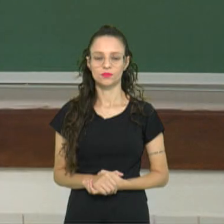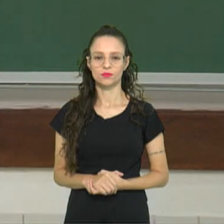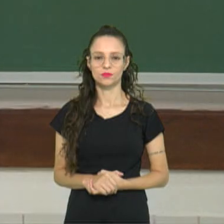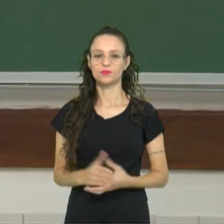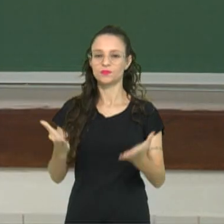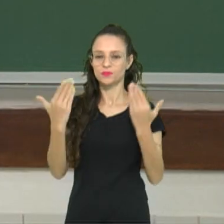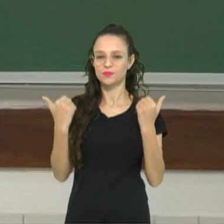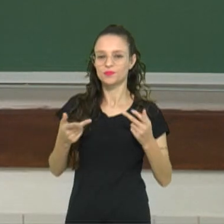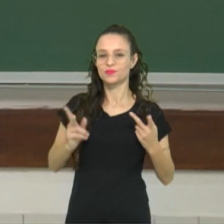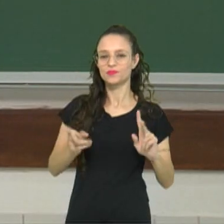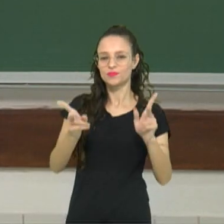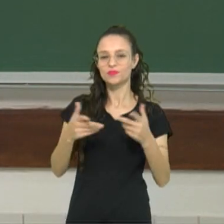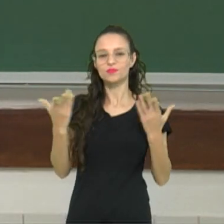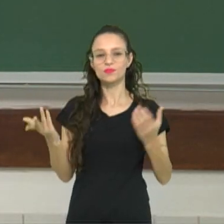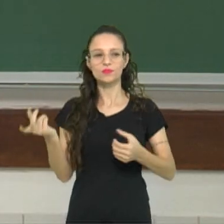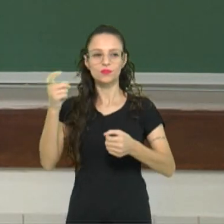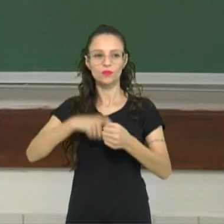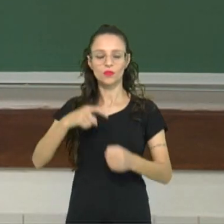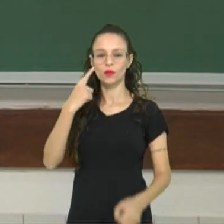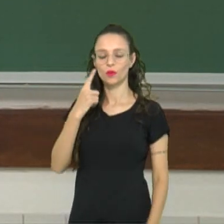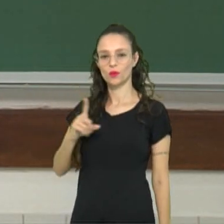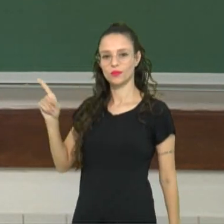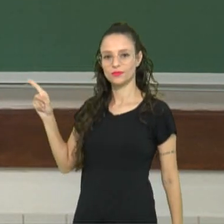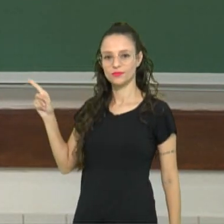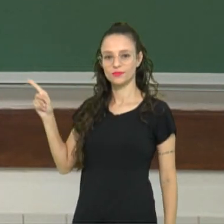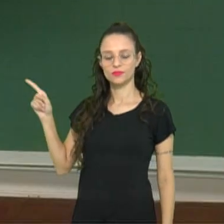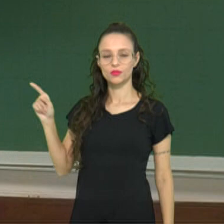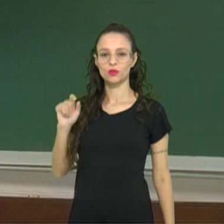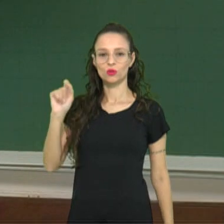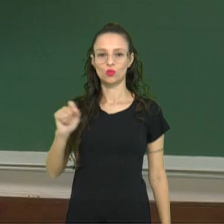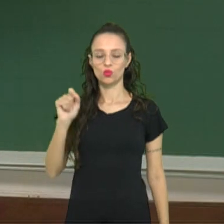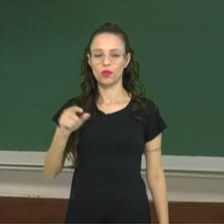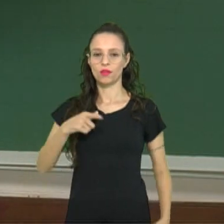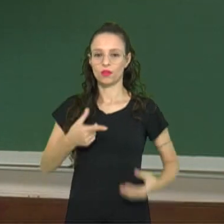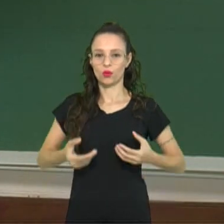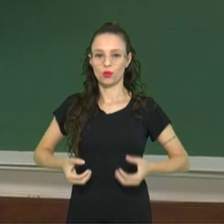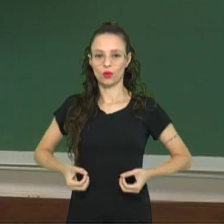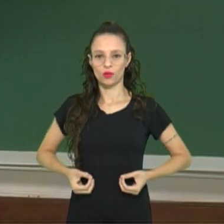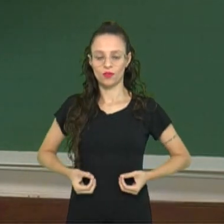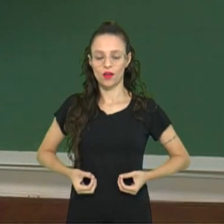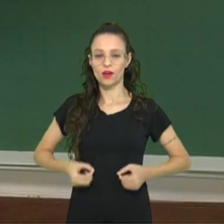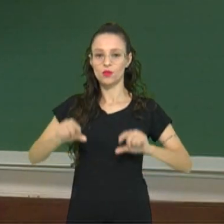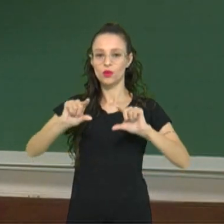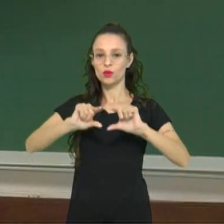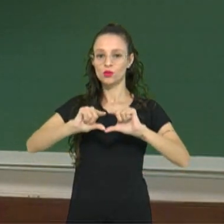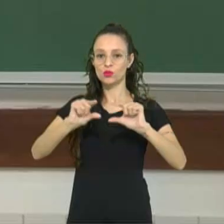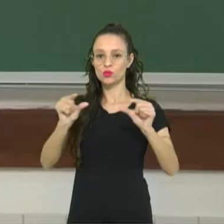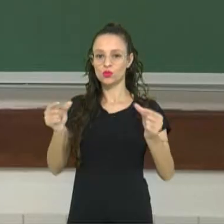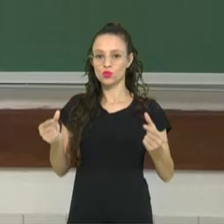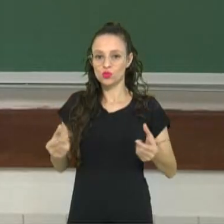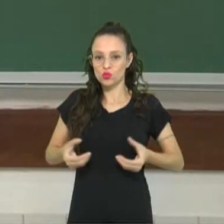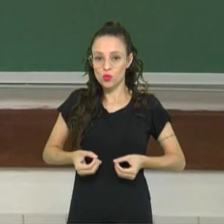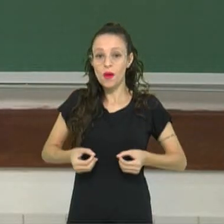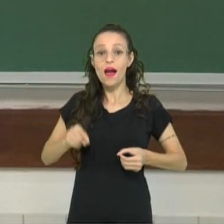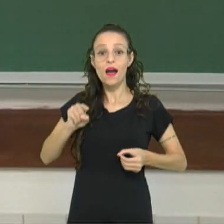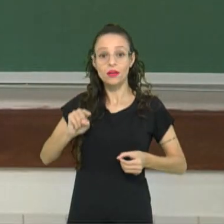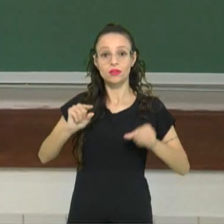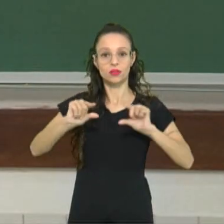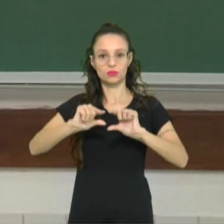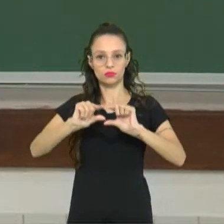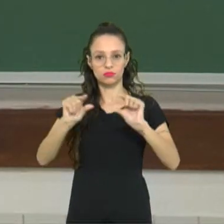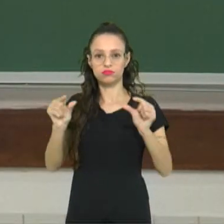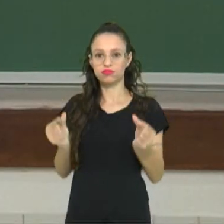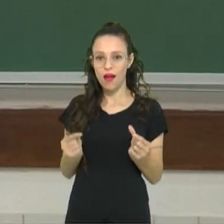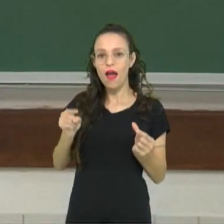Vamos lá então, pessoal. Voltando aqui então um pouquinho, né? Nós temos ali o ovário, a tuba uterina, onde realmente acontece